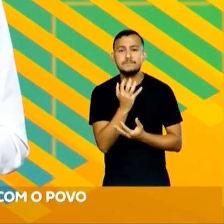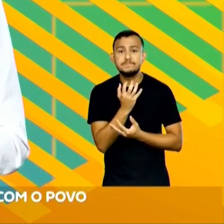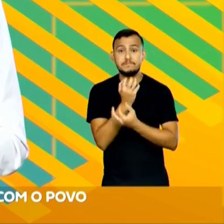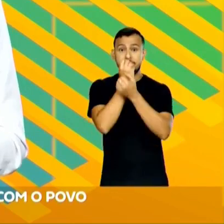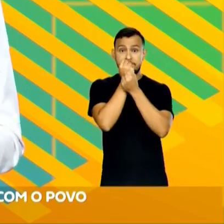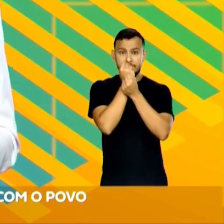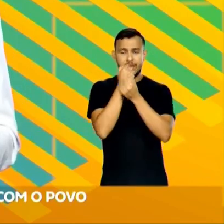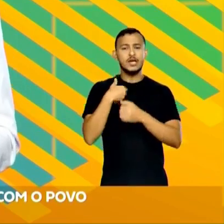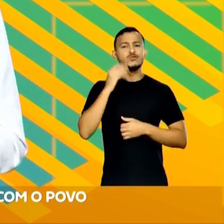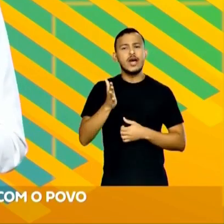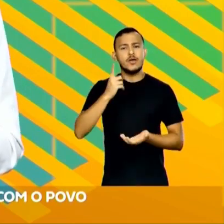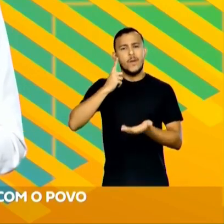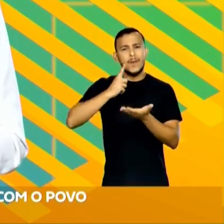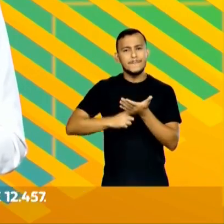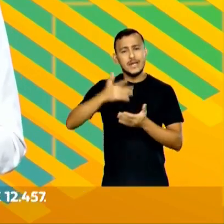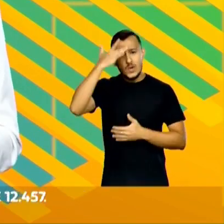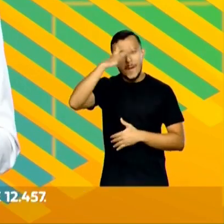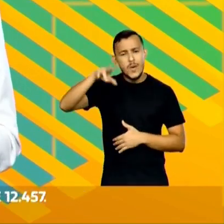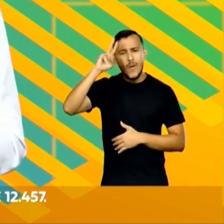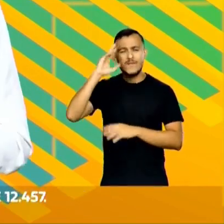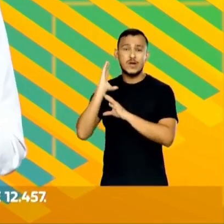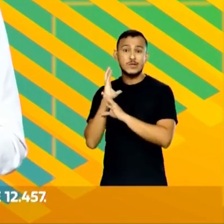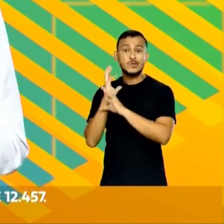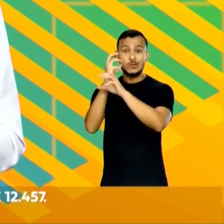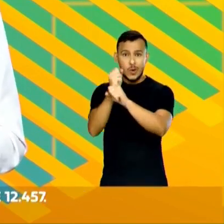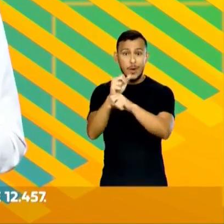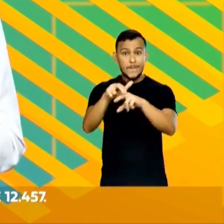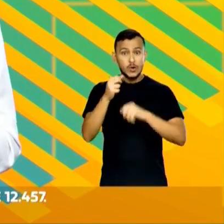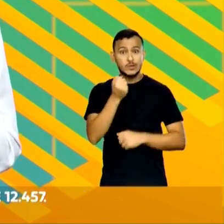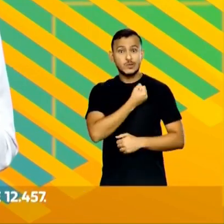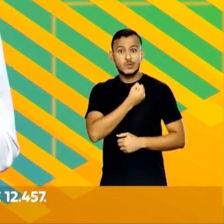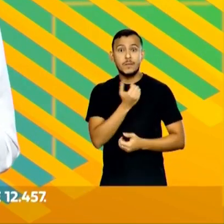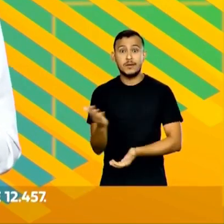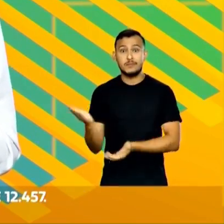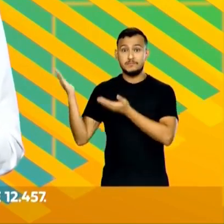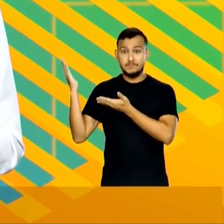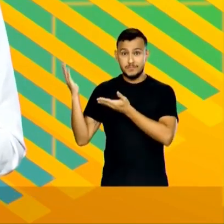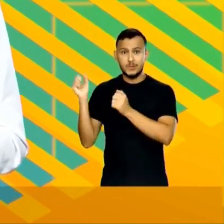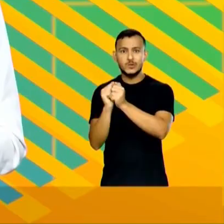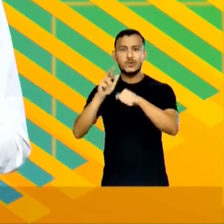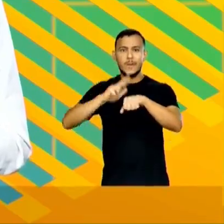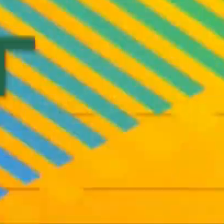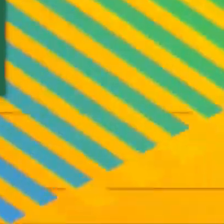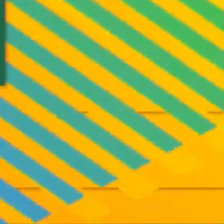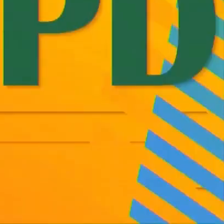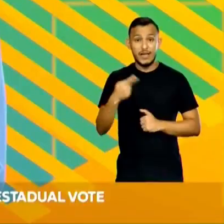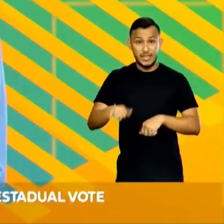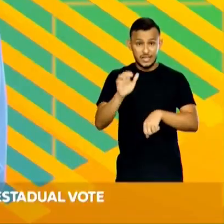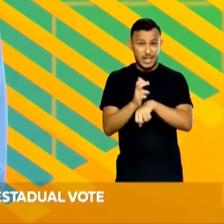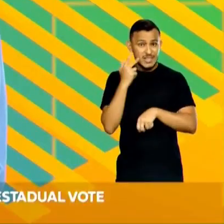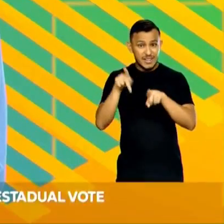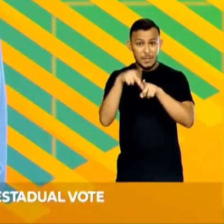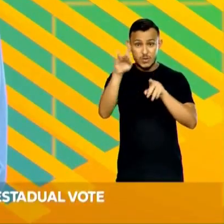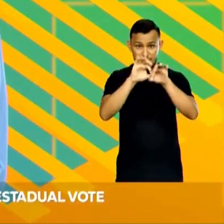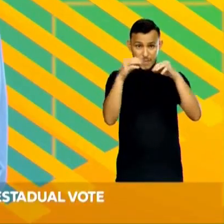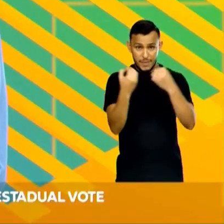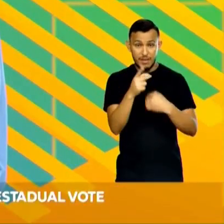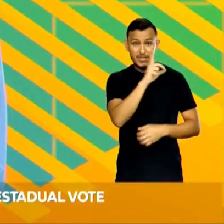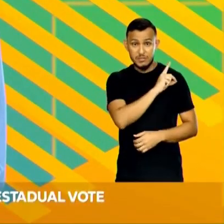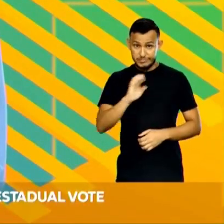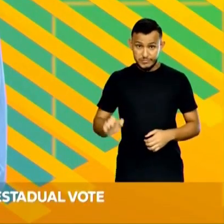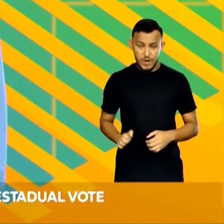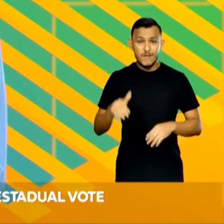que foram silenciados. Meu compromisso com o povo já vem de uma longa caminhada. Vote 12457 com Roberto e Ciro. Pelo Ceará e por sua